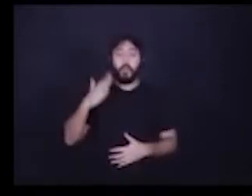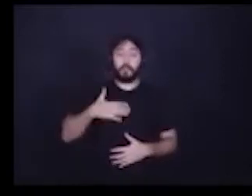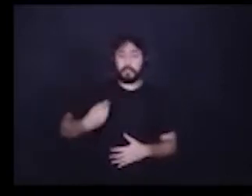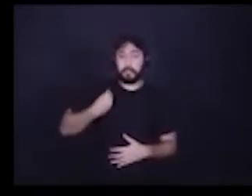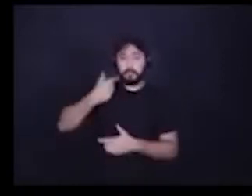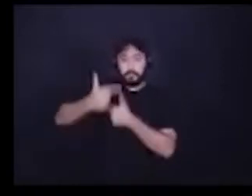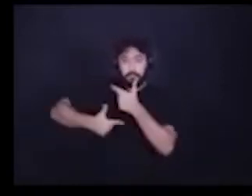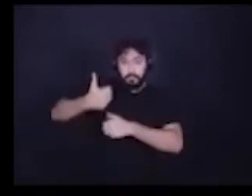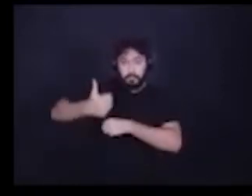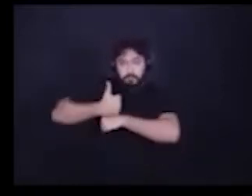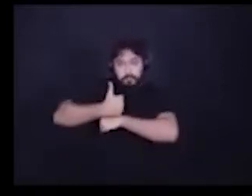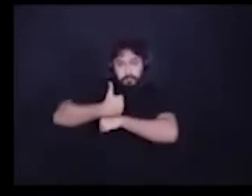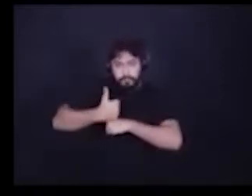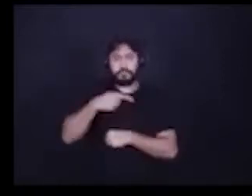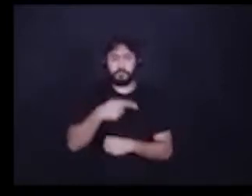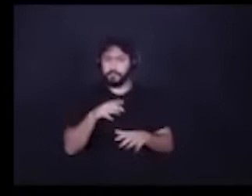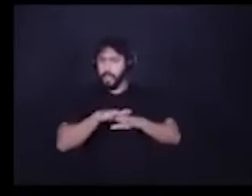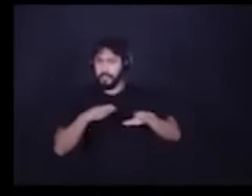uma coisa muito importante.